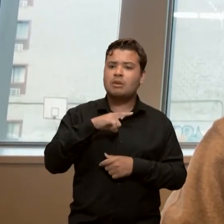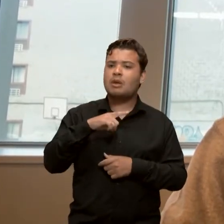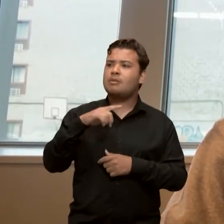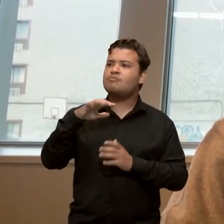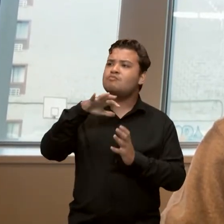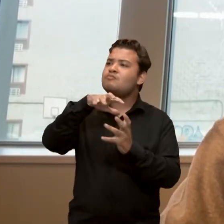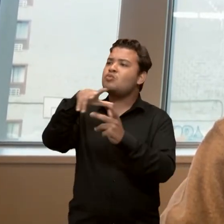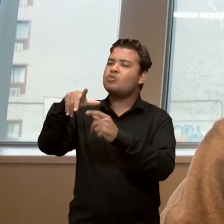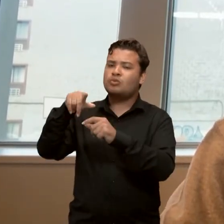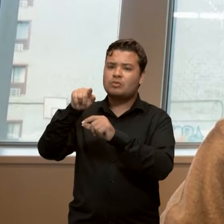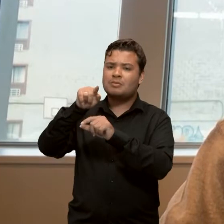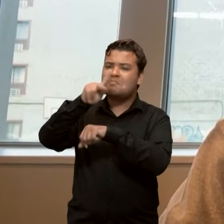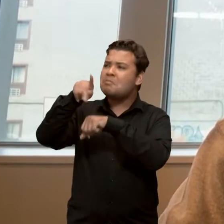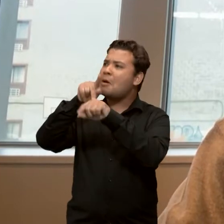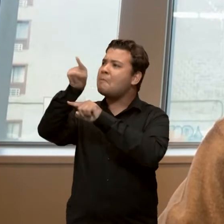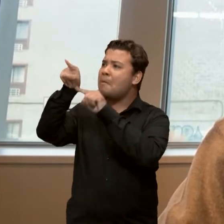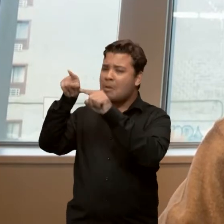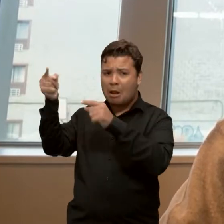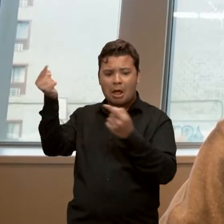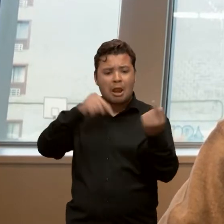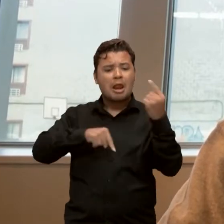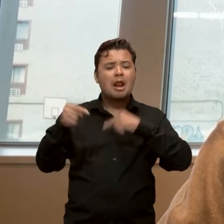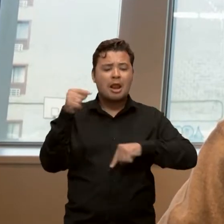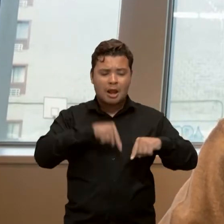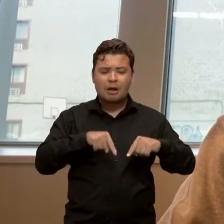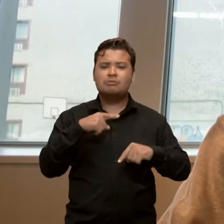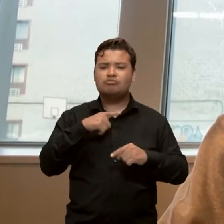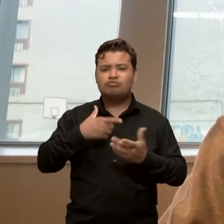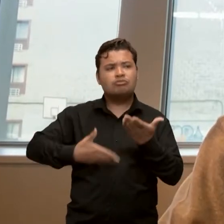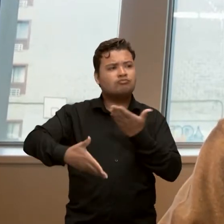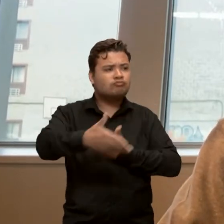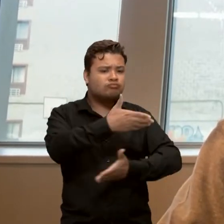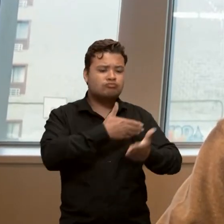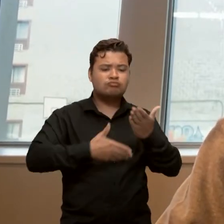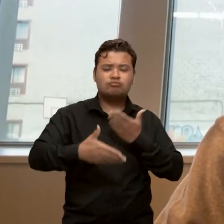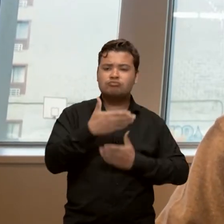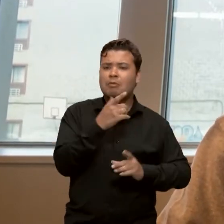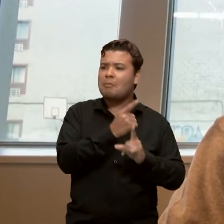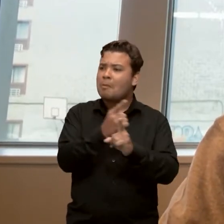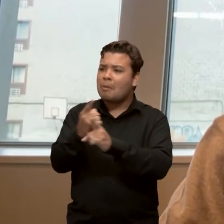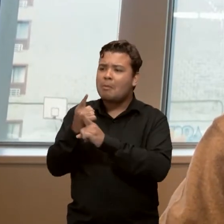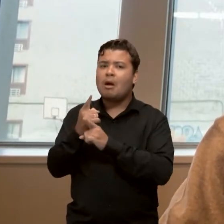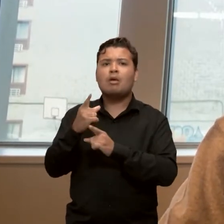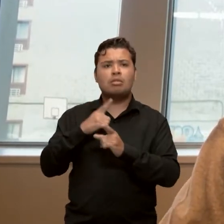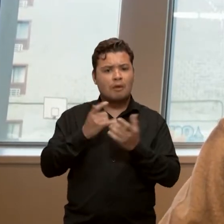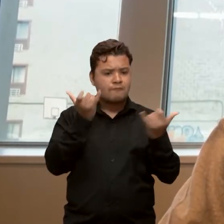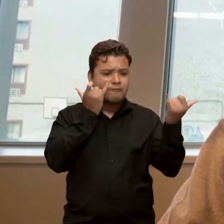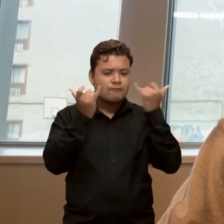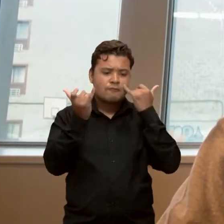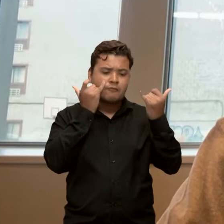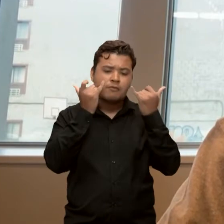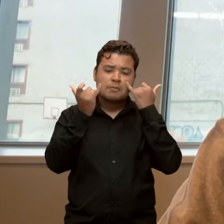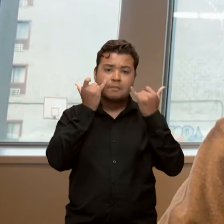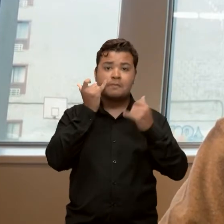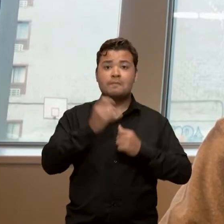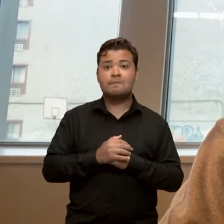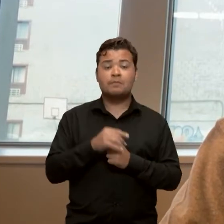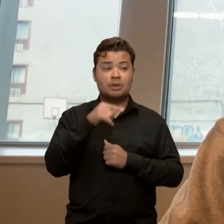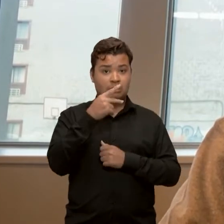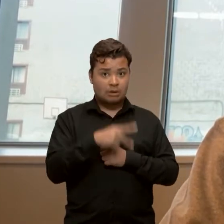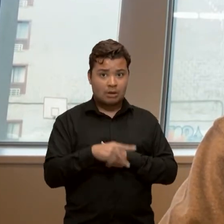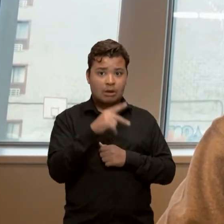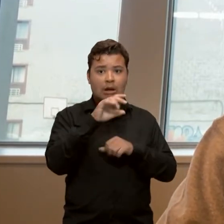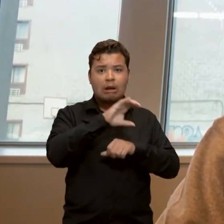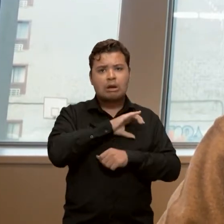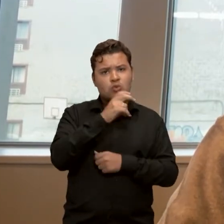mundo se encontrando aqui, tendo informações. Então, é uma experiência que, não só com a cultura do Canadá, mas com a